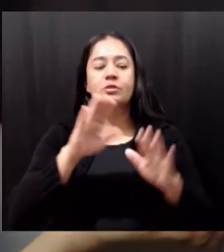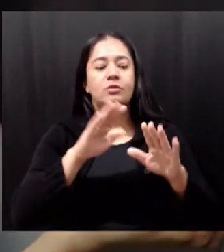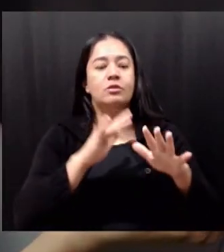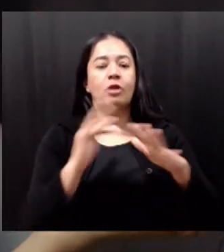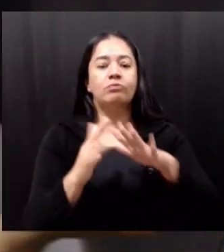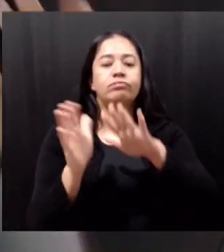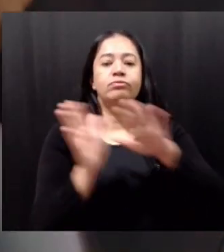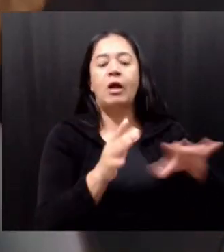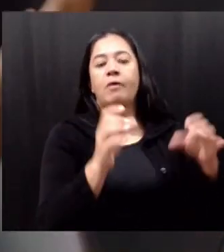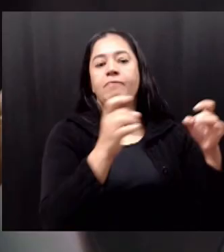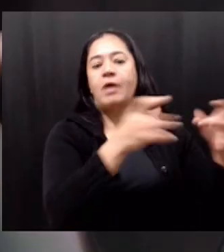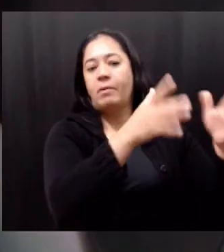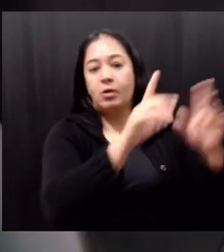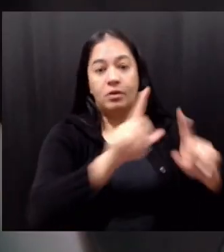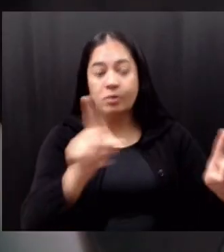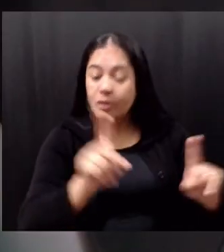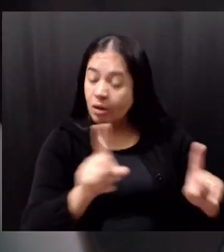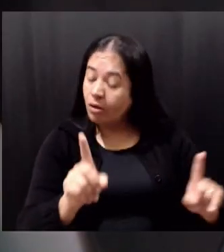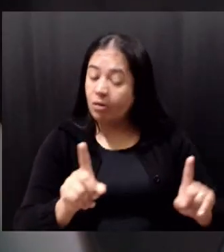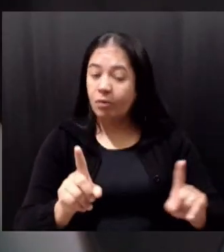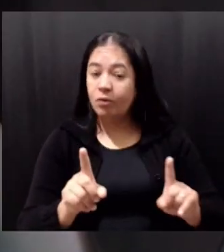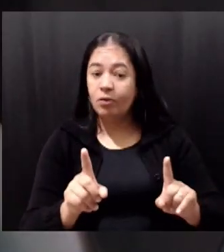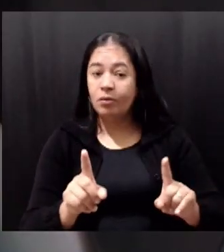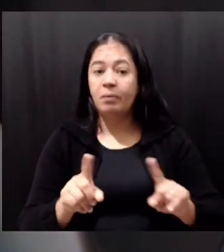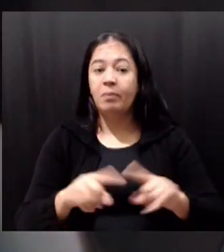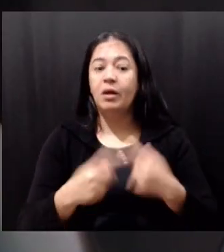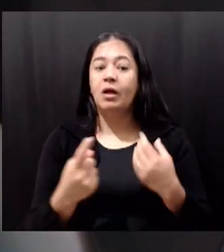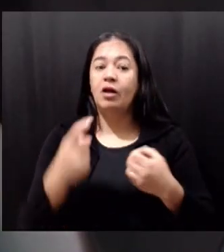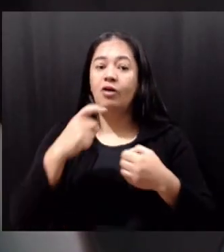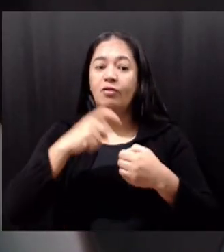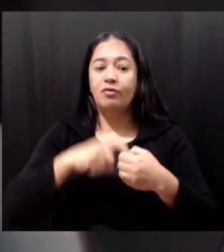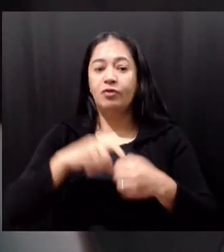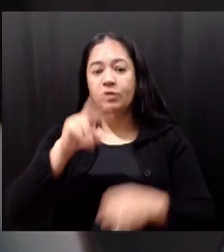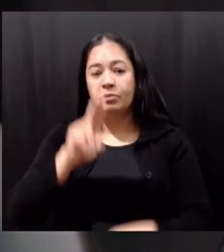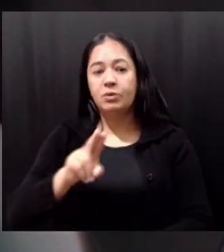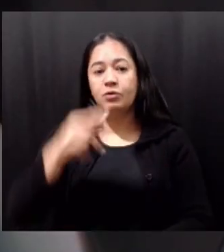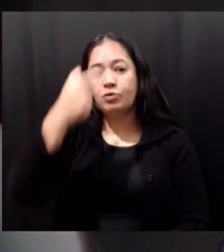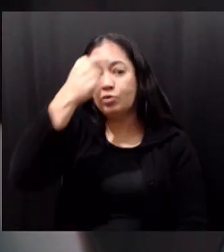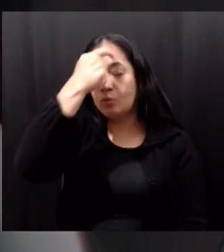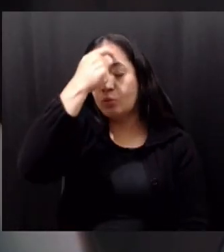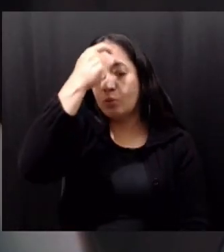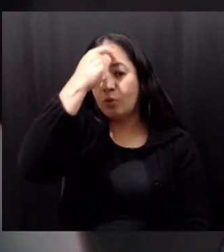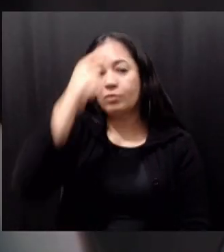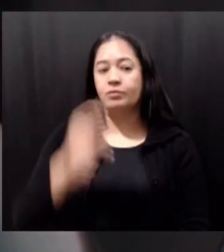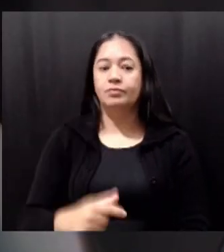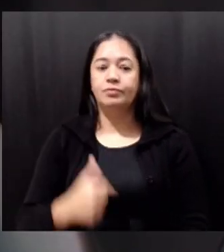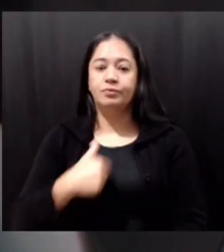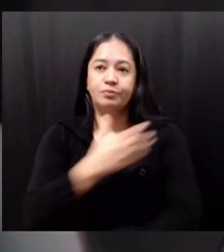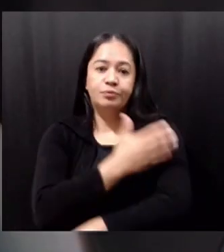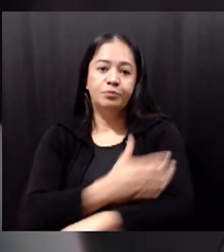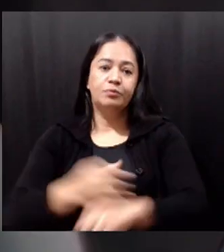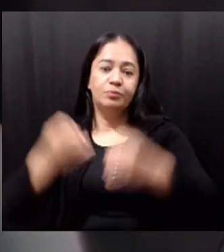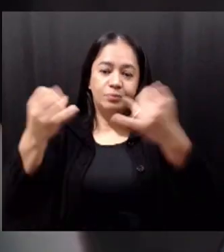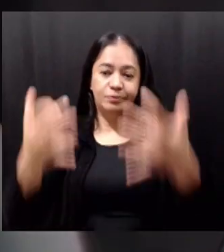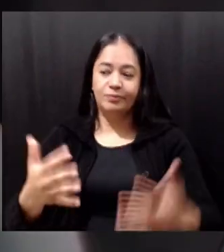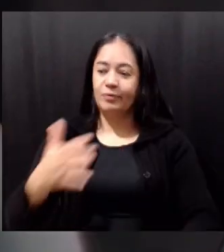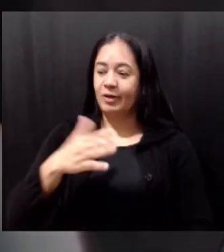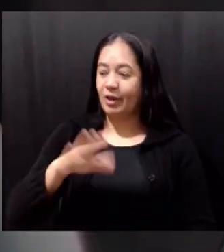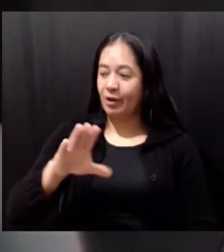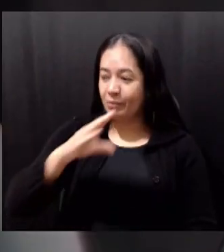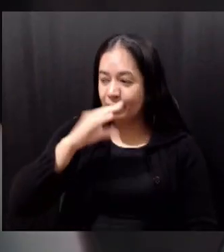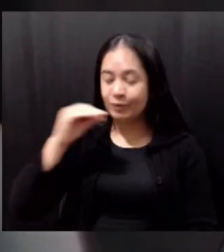Carolina falou, né, mas voltar para um uso consciente. Né? Eu costumo dizer para os meus adolescentes, né, que nós não